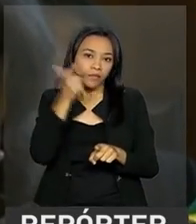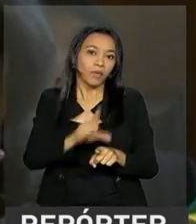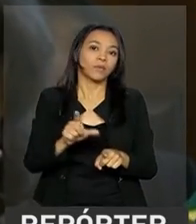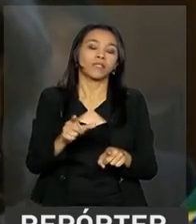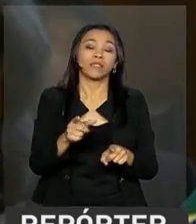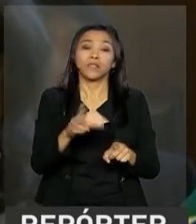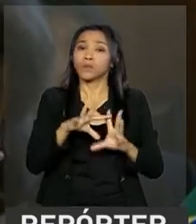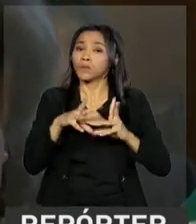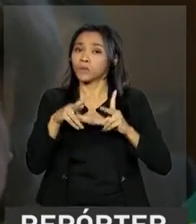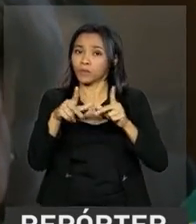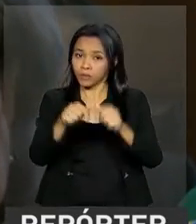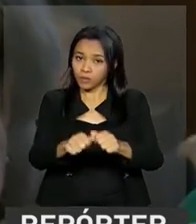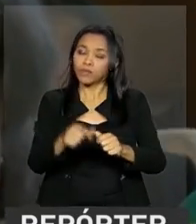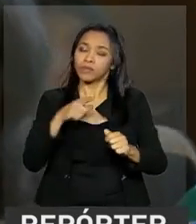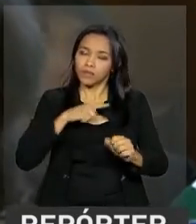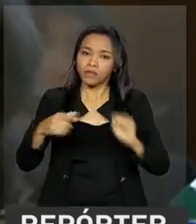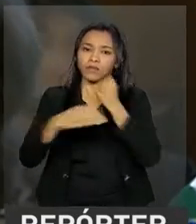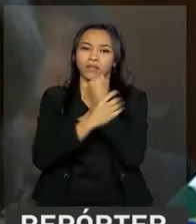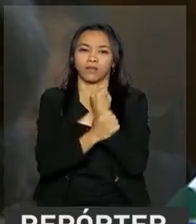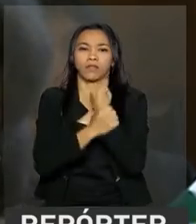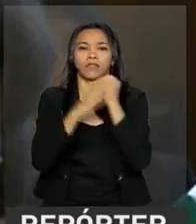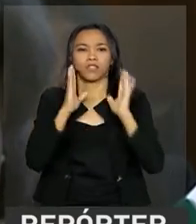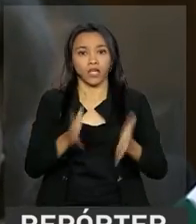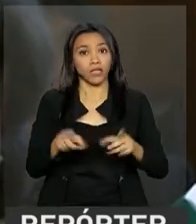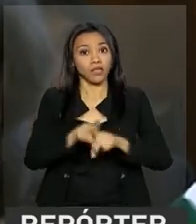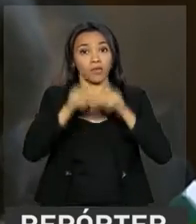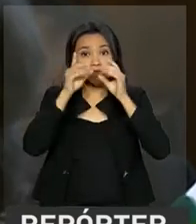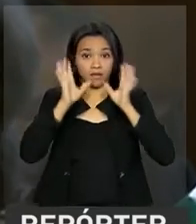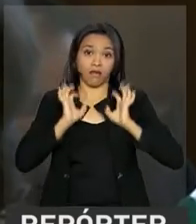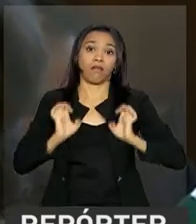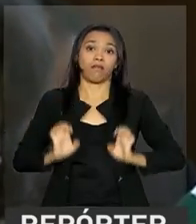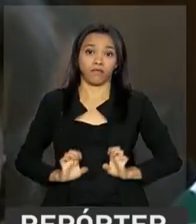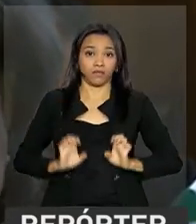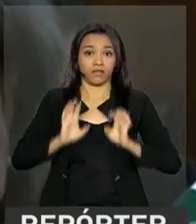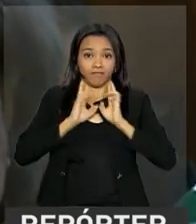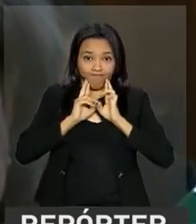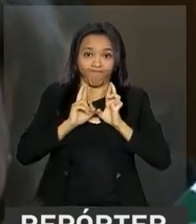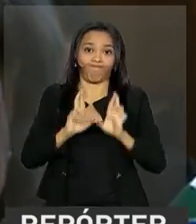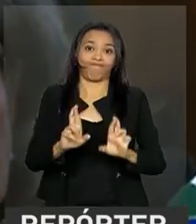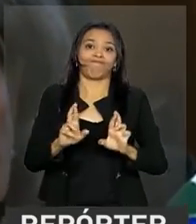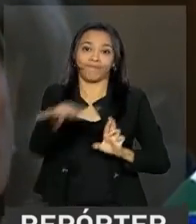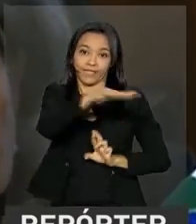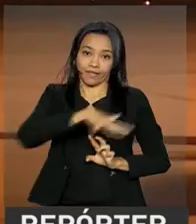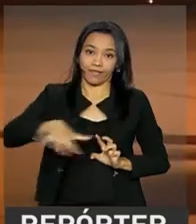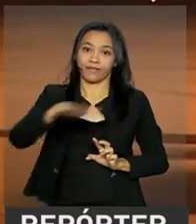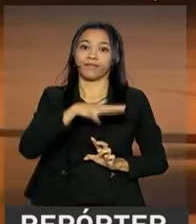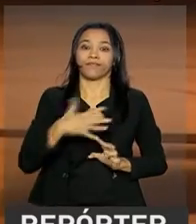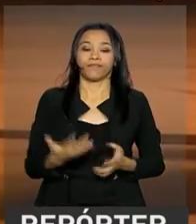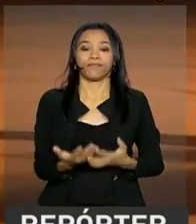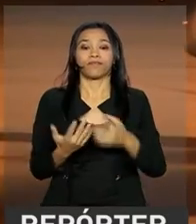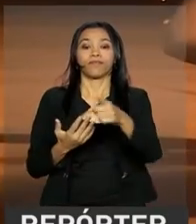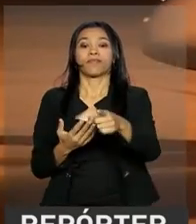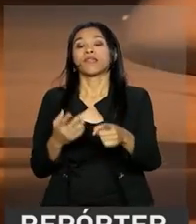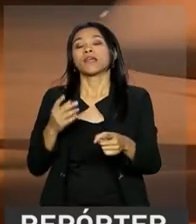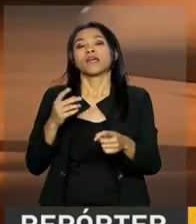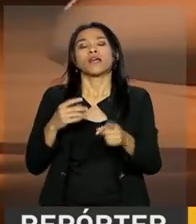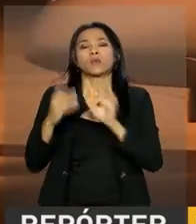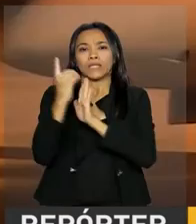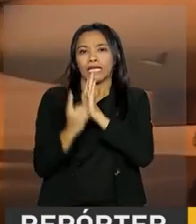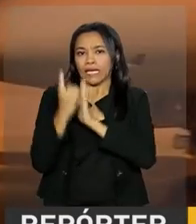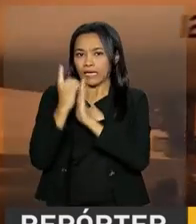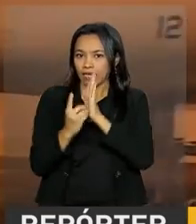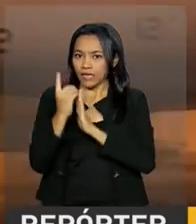dentro da segurança necessária e da ética que é necessária para atuar na área dos boxes após um decreto presidencial